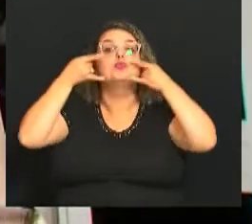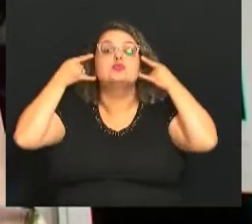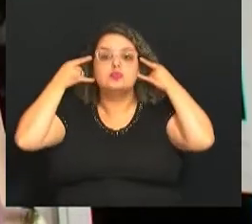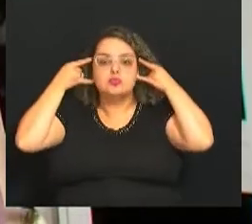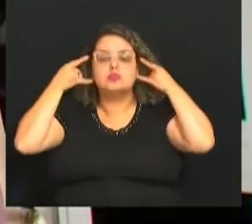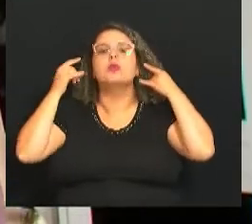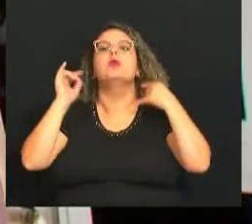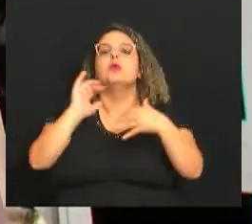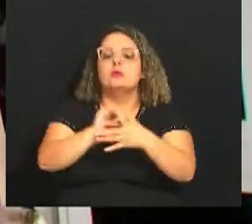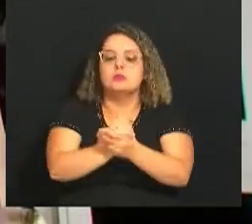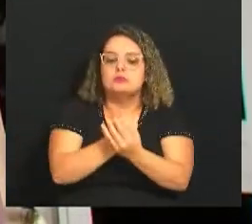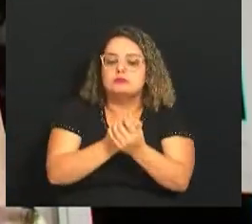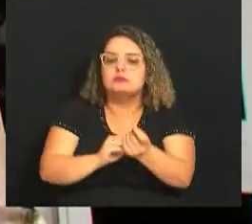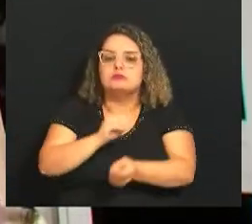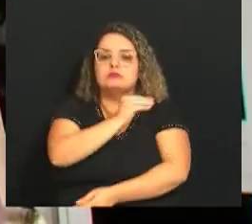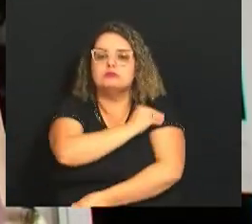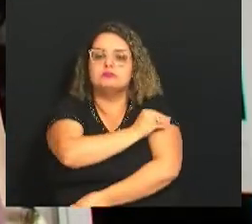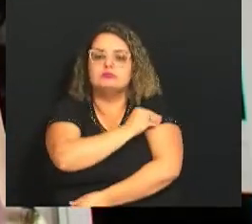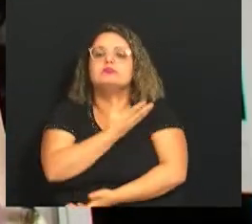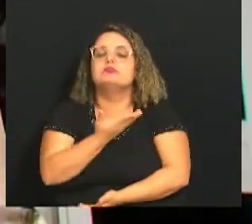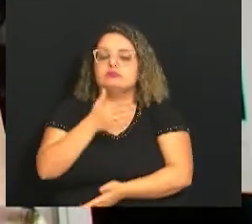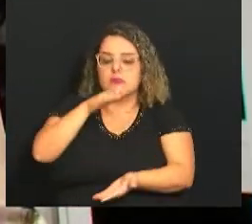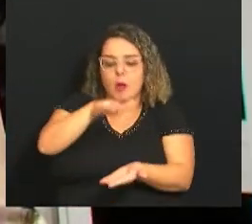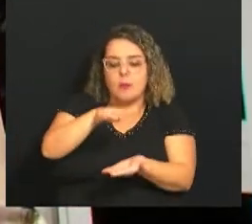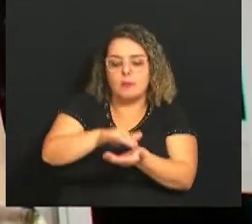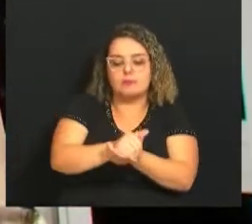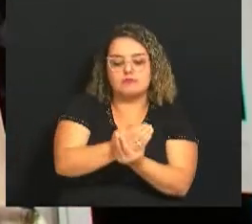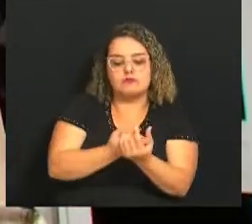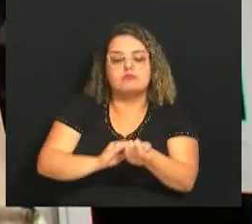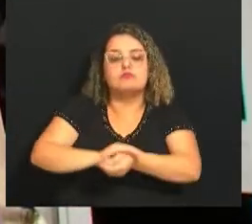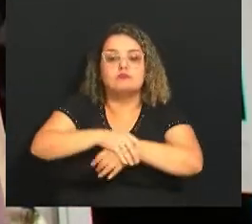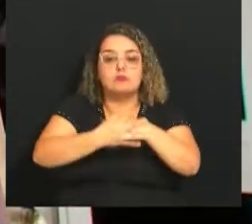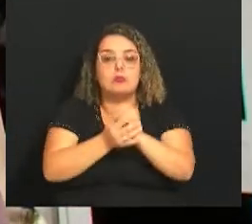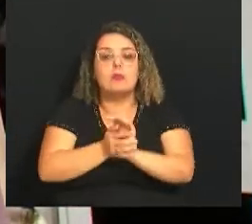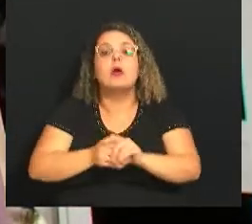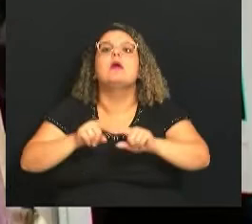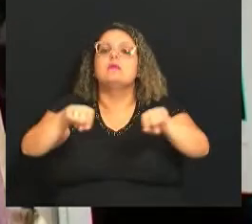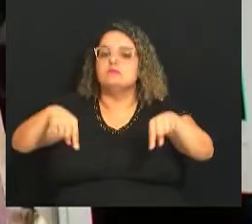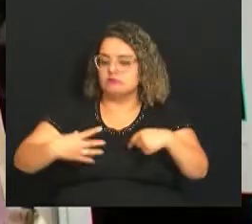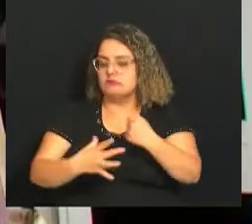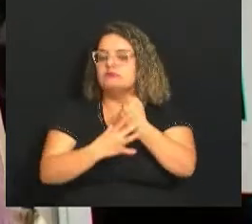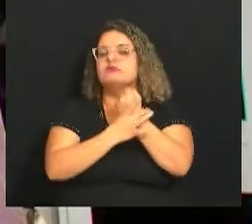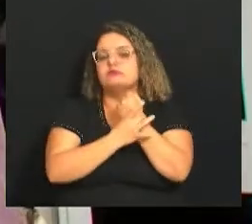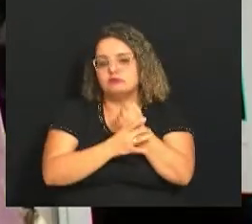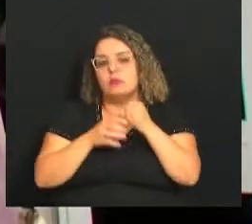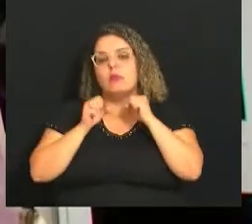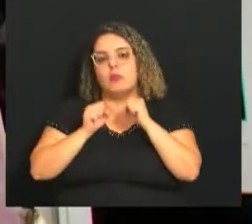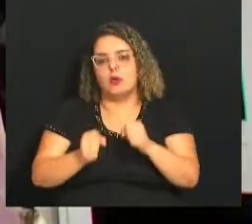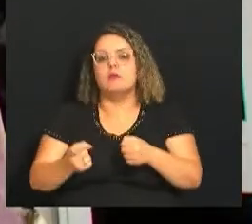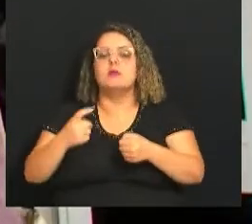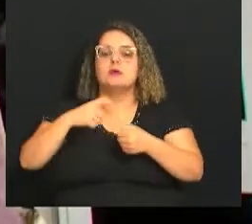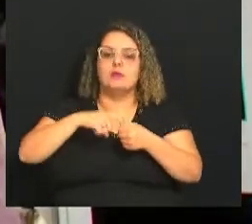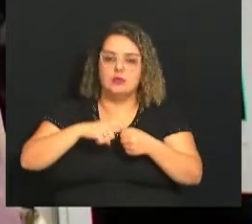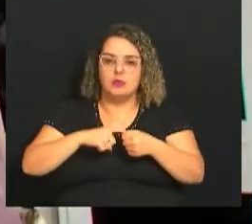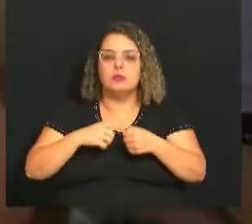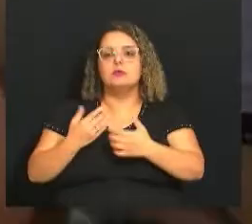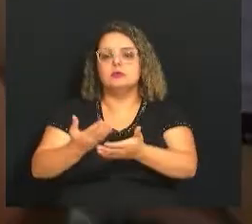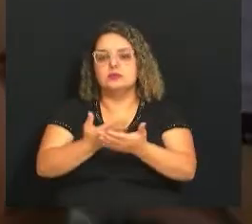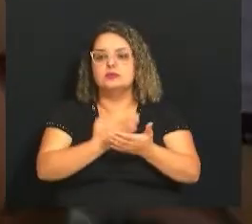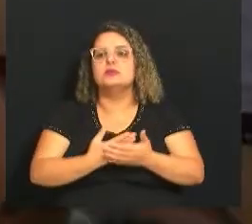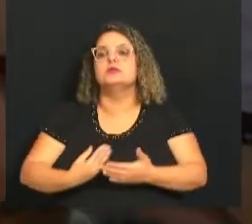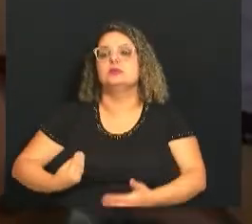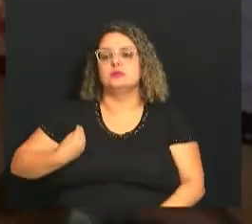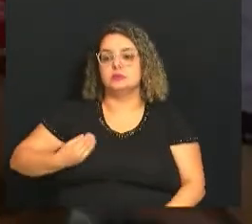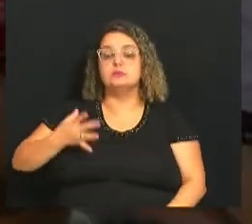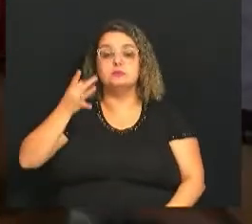higienização das mãos, a gente considera que este agora é também um ambiente seguro para poder fazer o retorno das atividades presenciais.